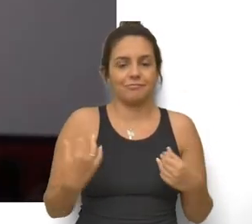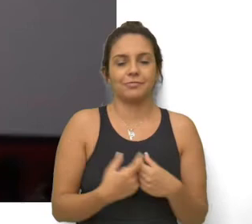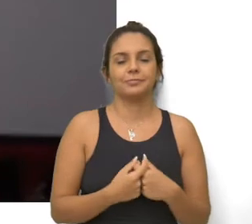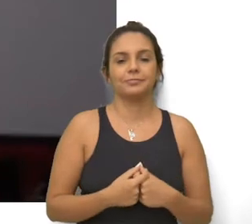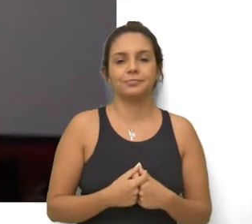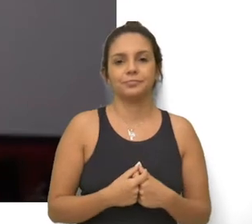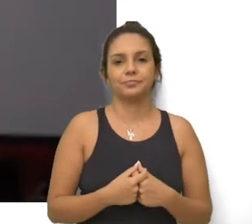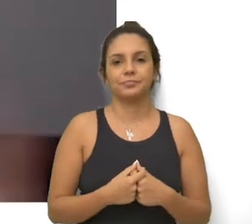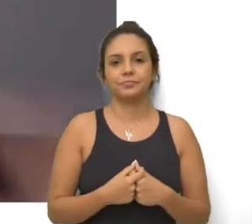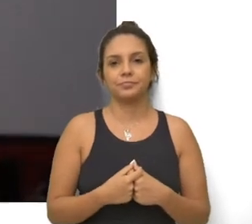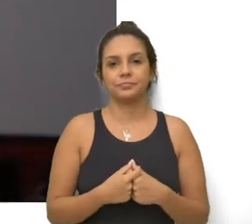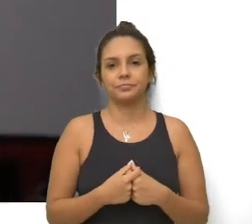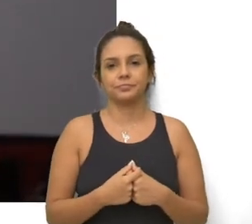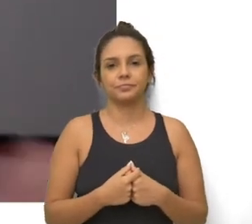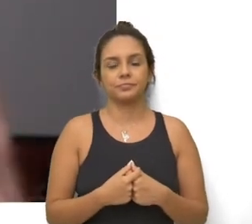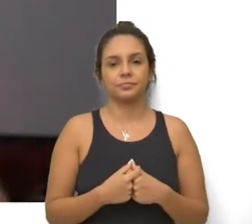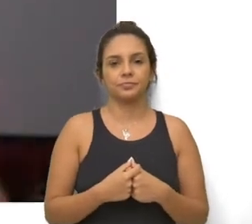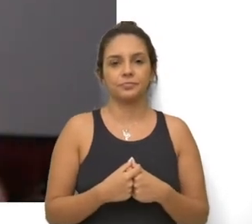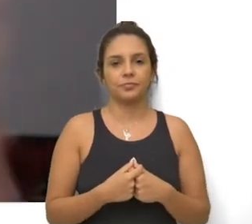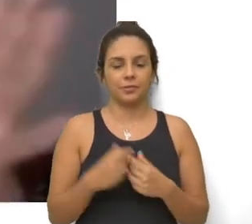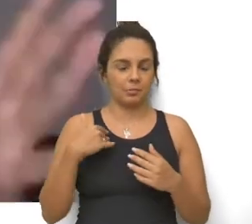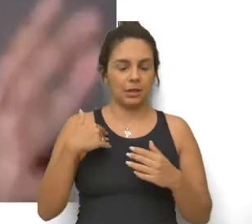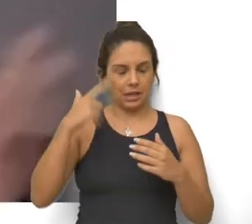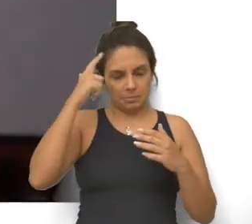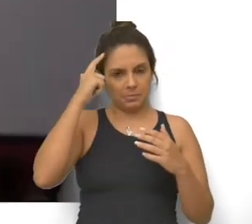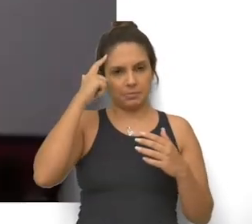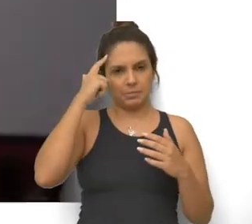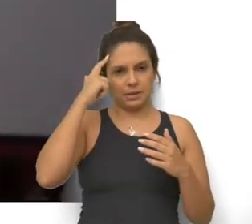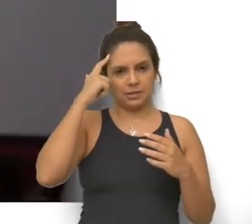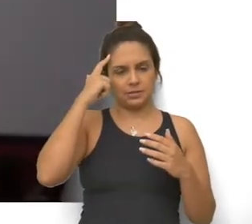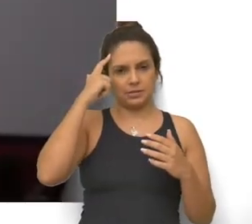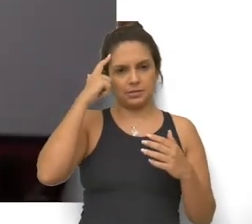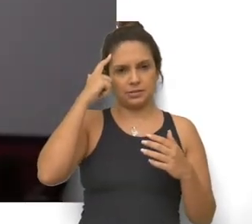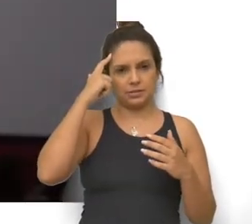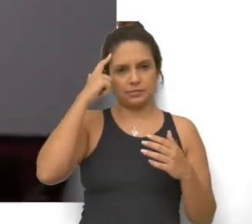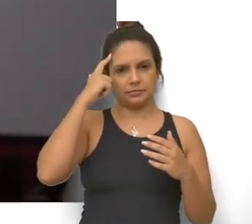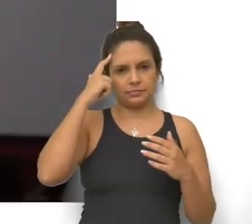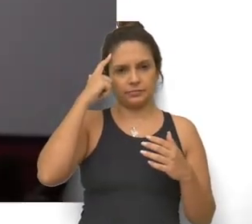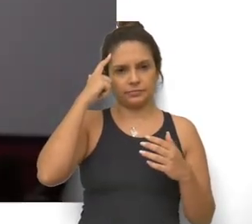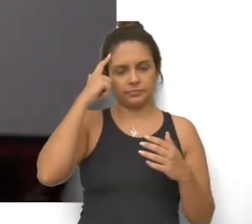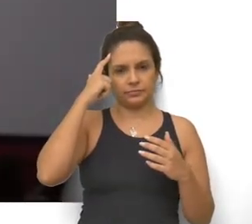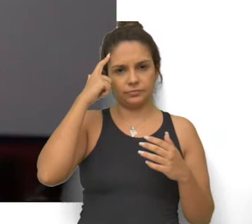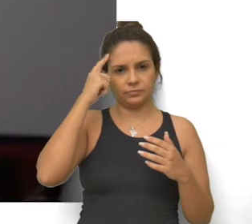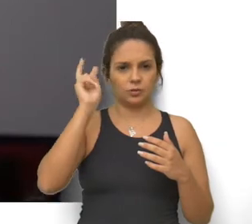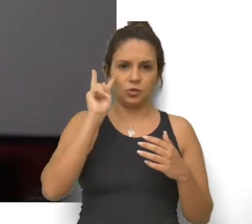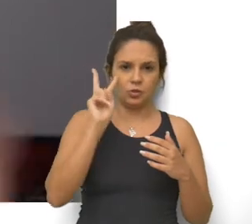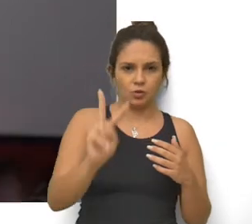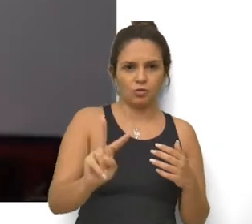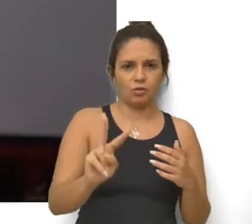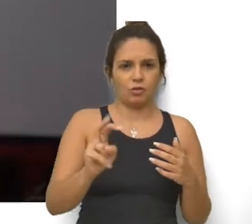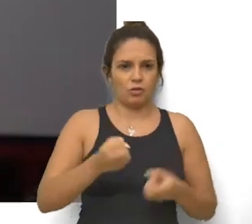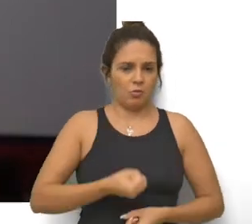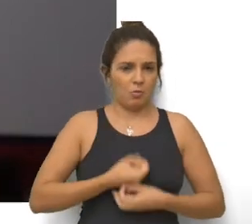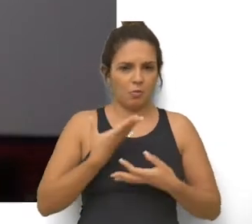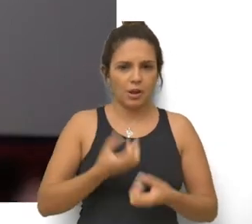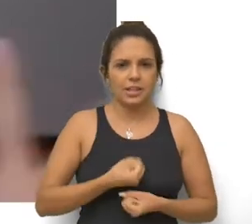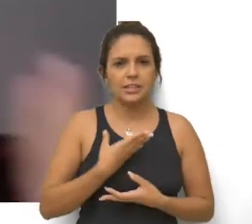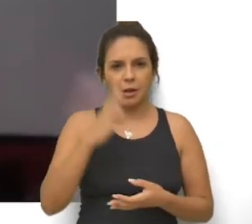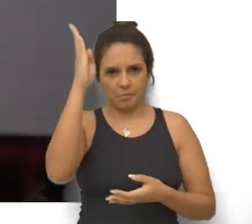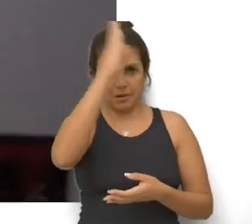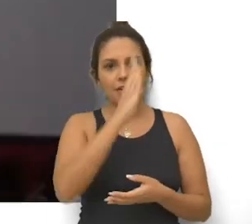agora na minha cabeça, assim, o olhar poético dela